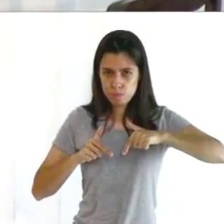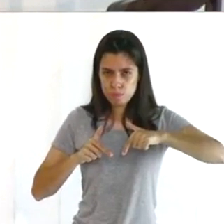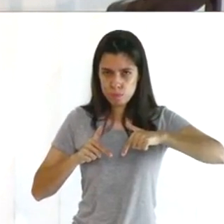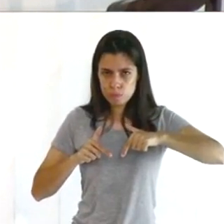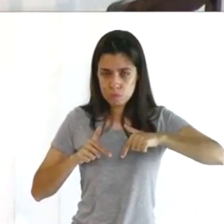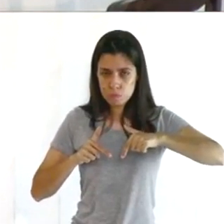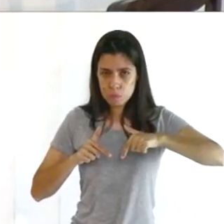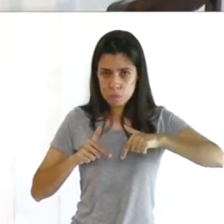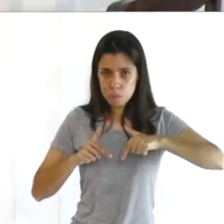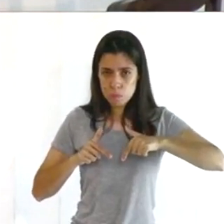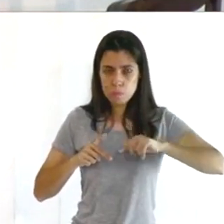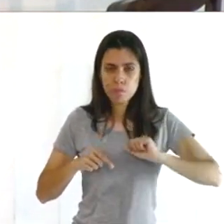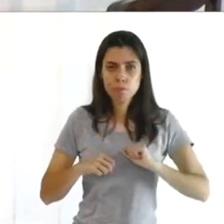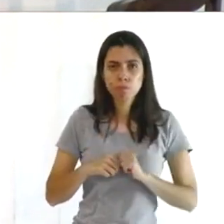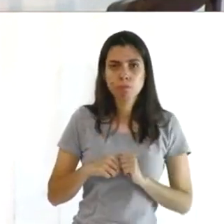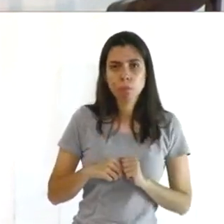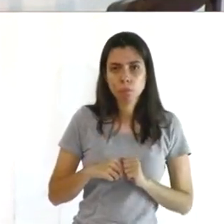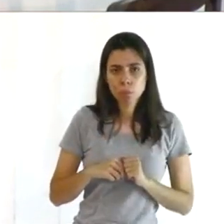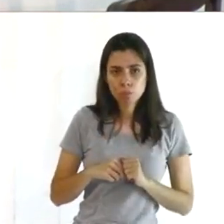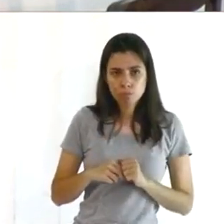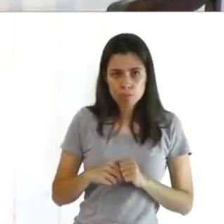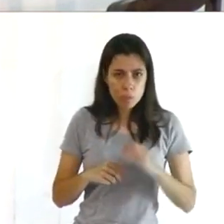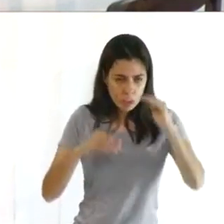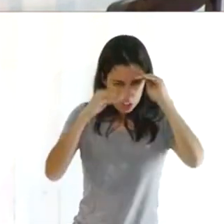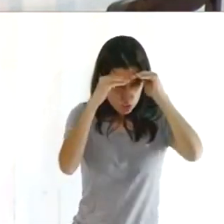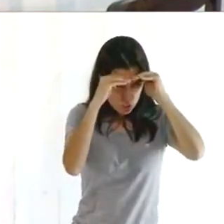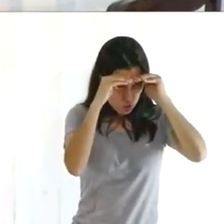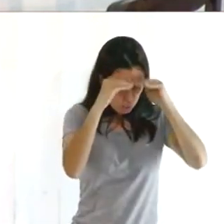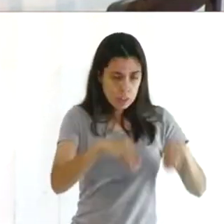até quando eu vou ter que suportar este povo?